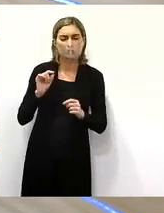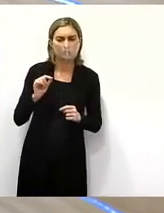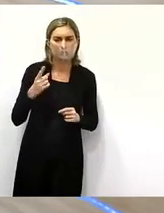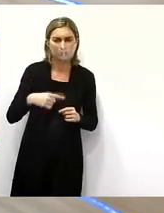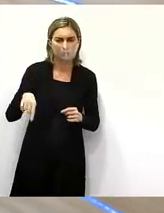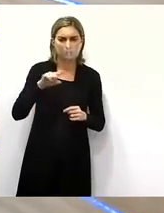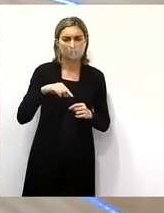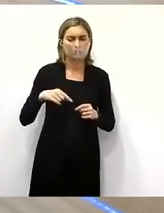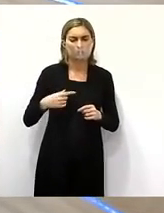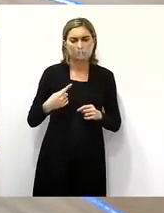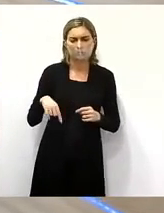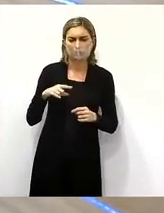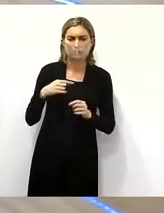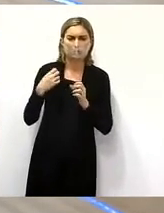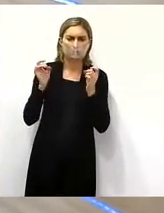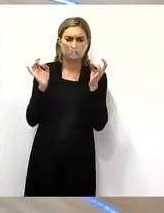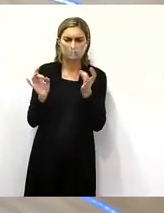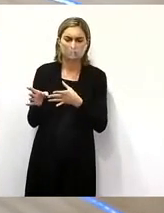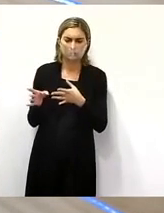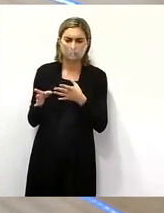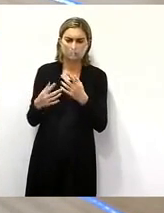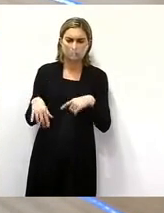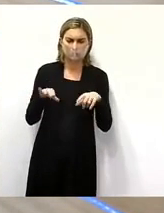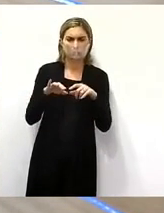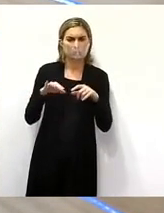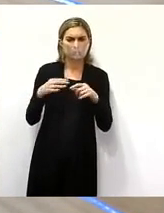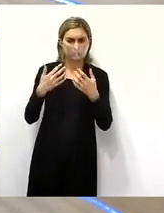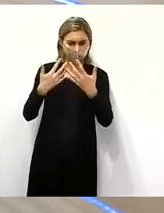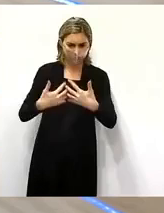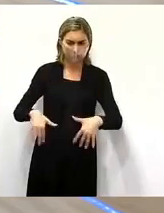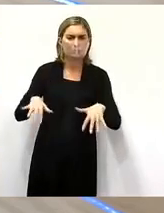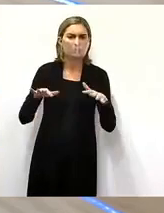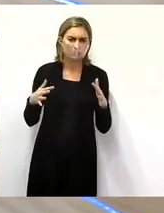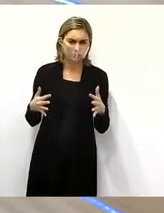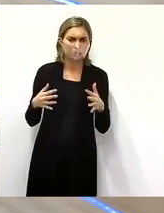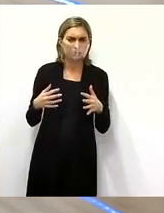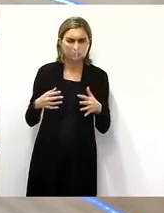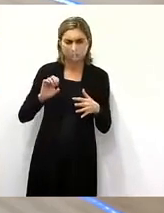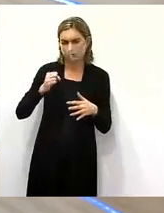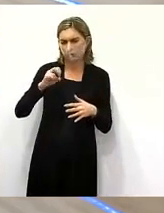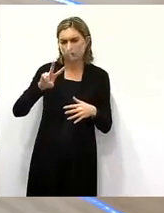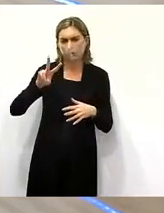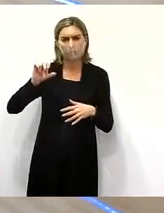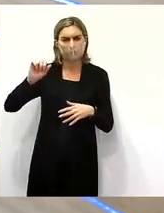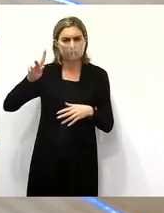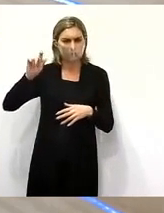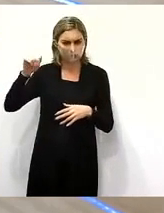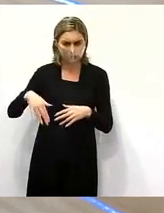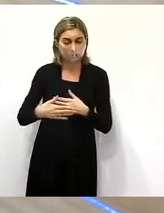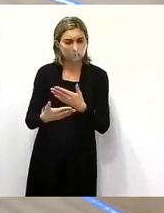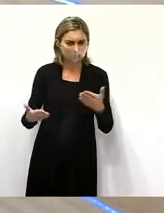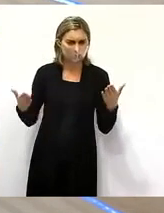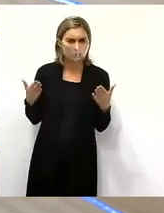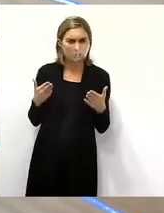na medida que nós abandonamos o estado de natureza, o estado selvagem, não é?